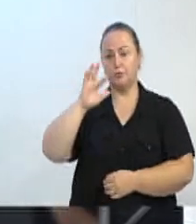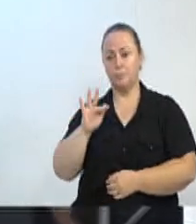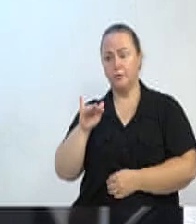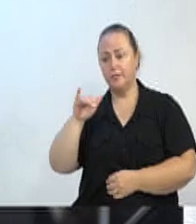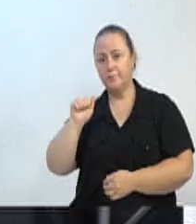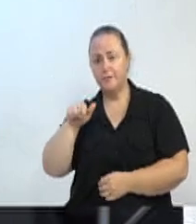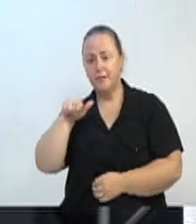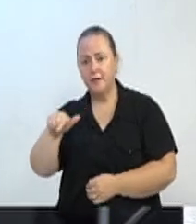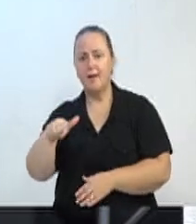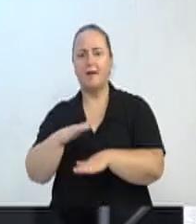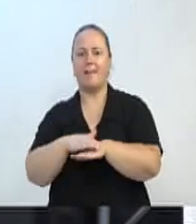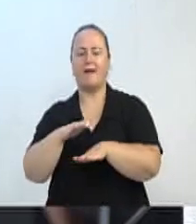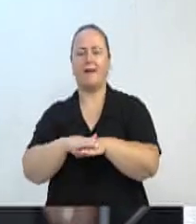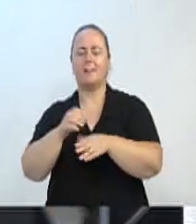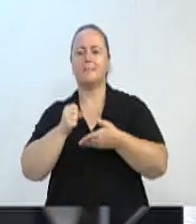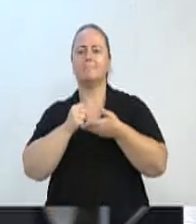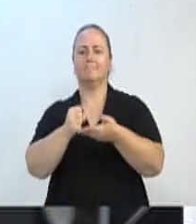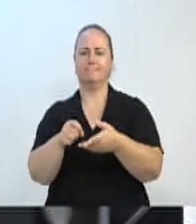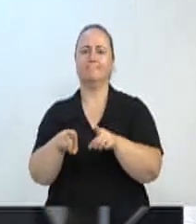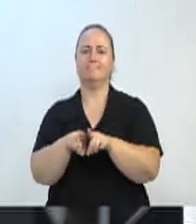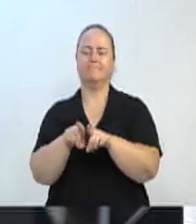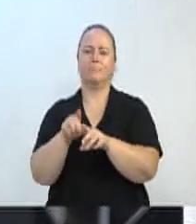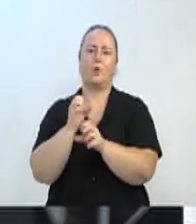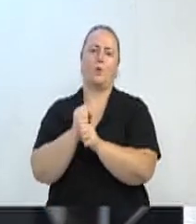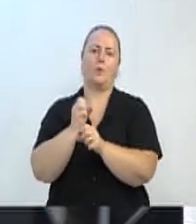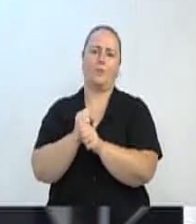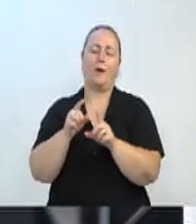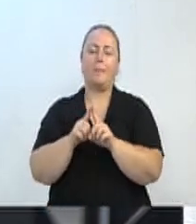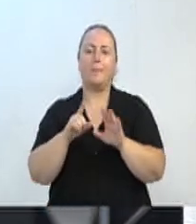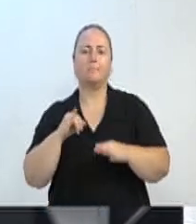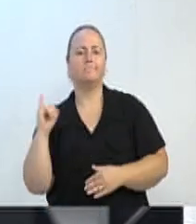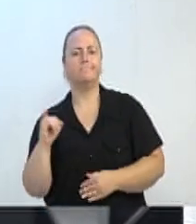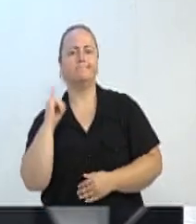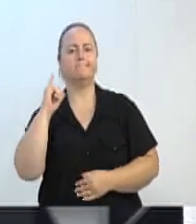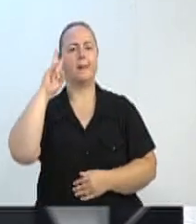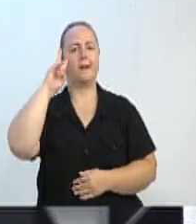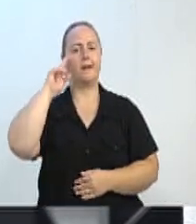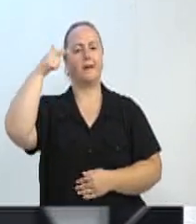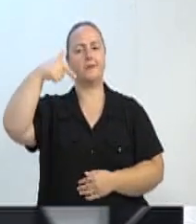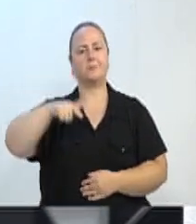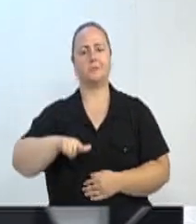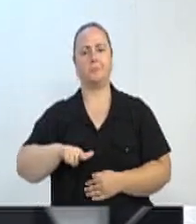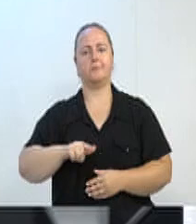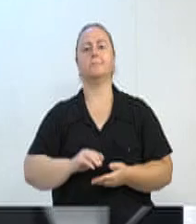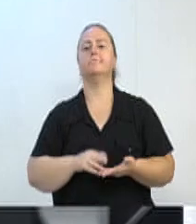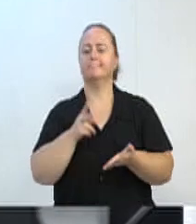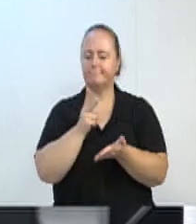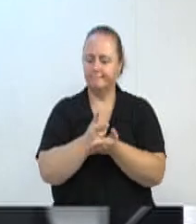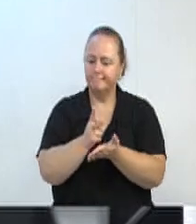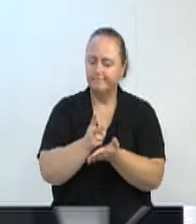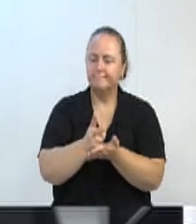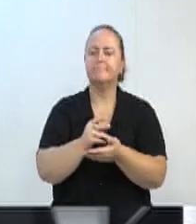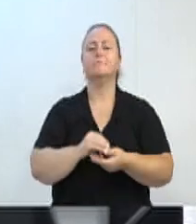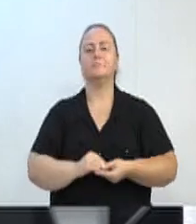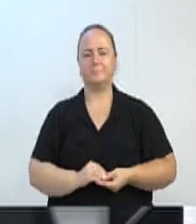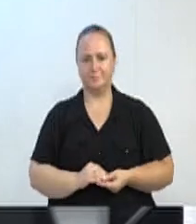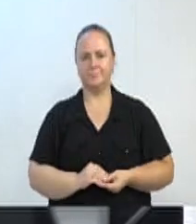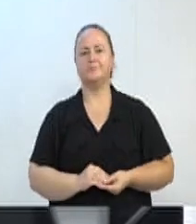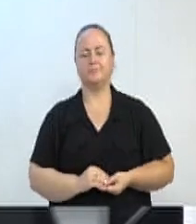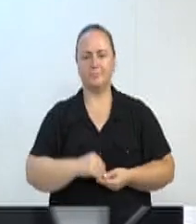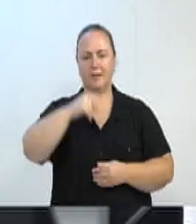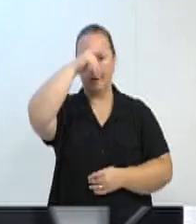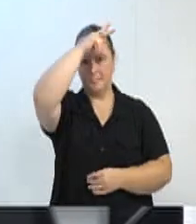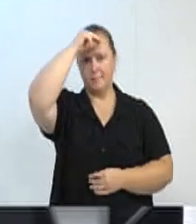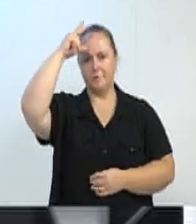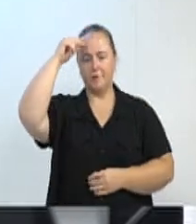contribui né junto com alguns contadores mas é importante sempre reforçar e a gente continuar fazendo esse reforço né que a prefeitura faça esse diálogo